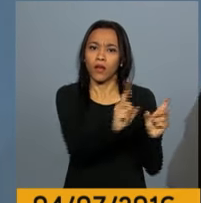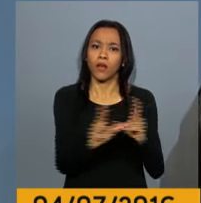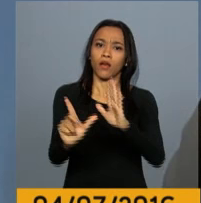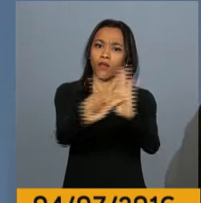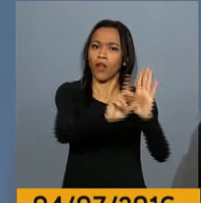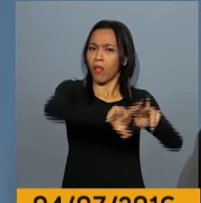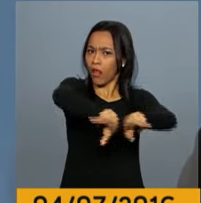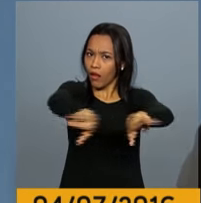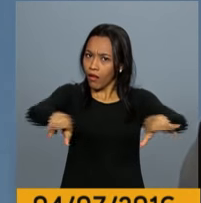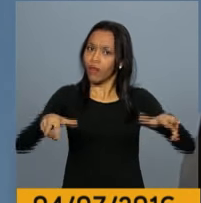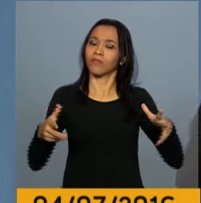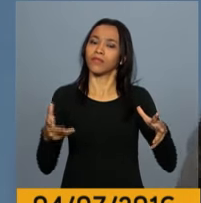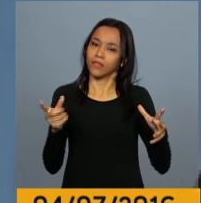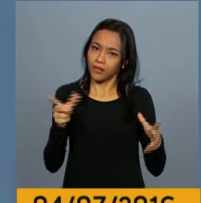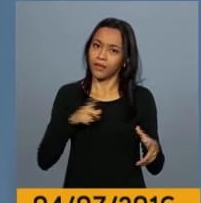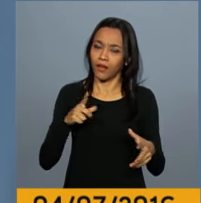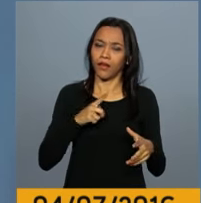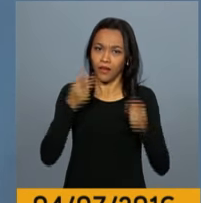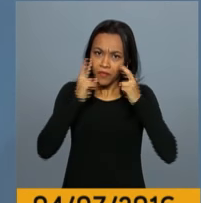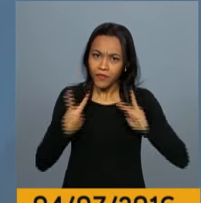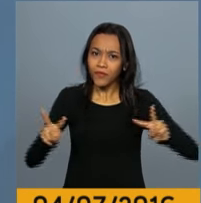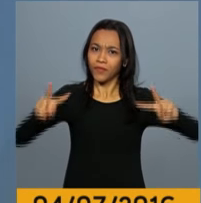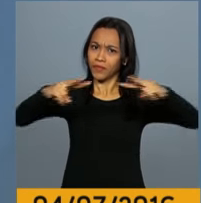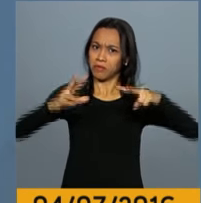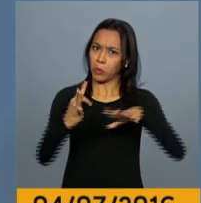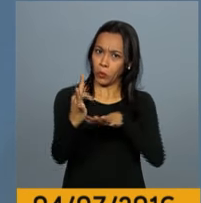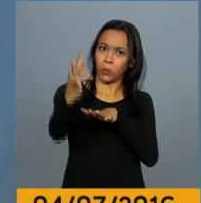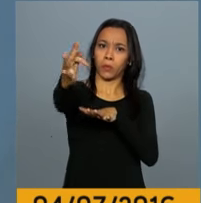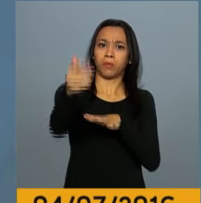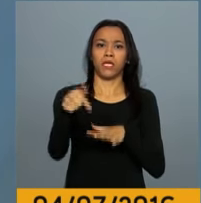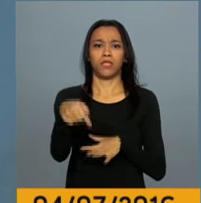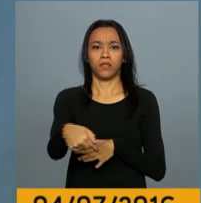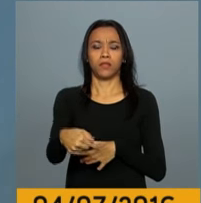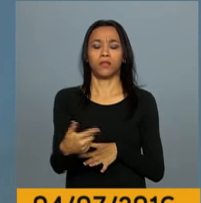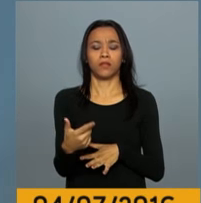já há perspectivas para isso. Devo até registrar que